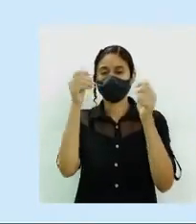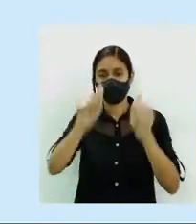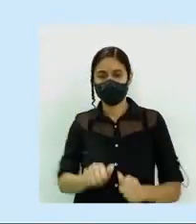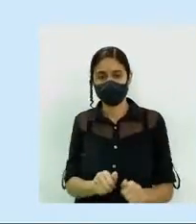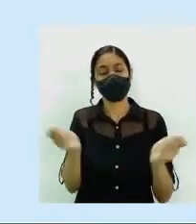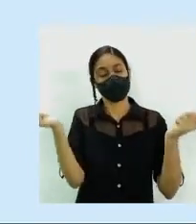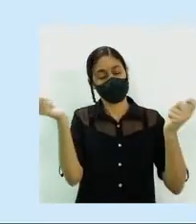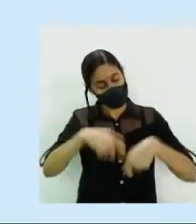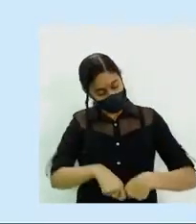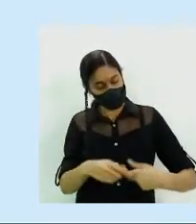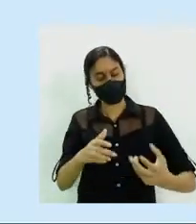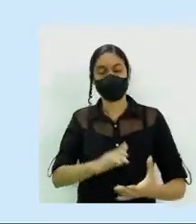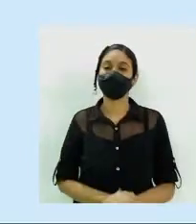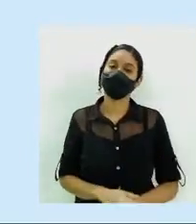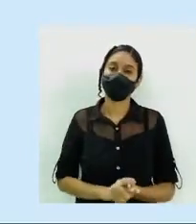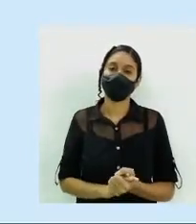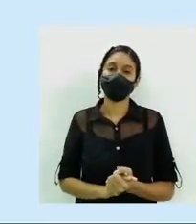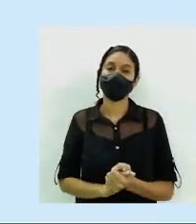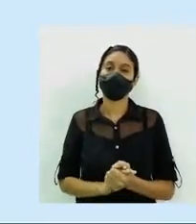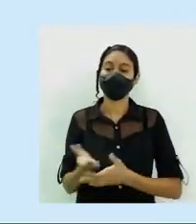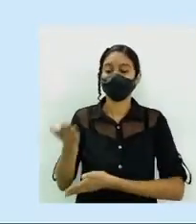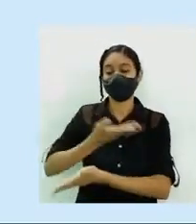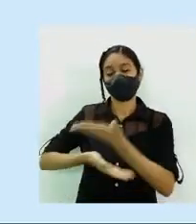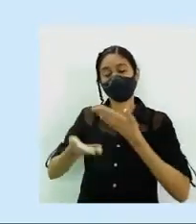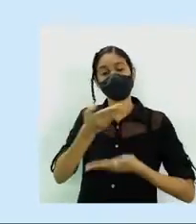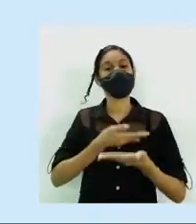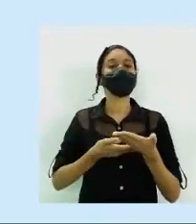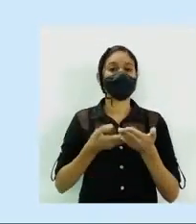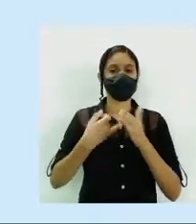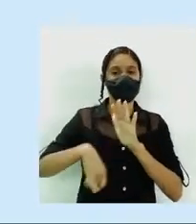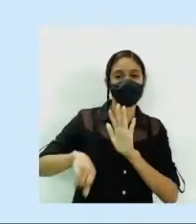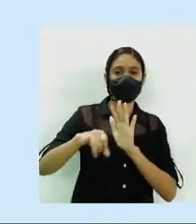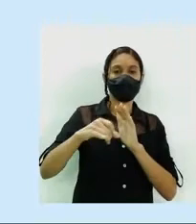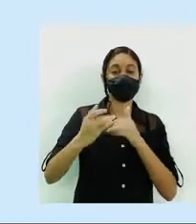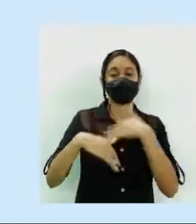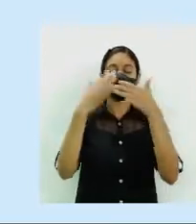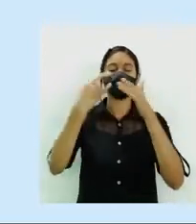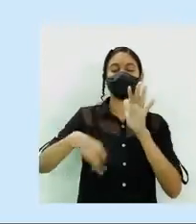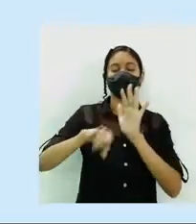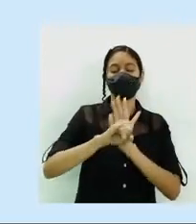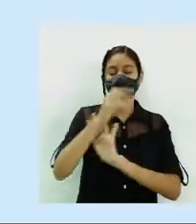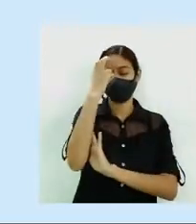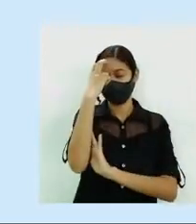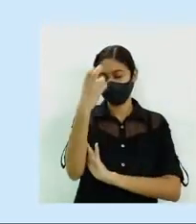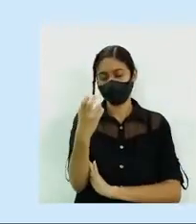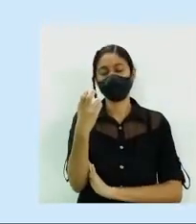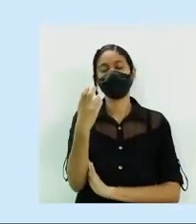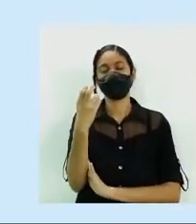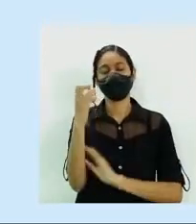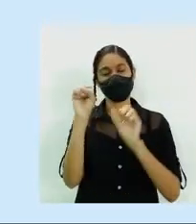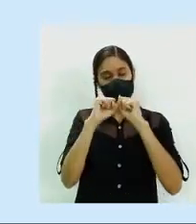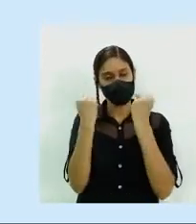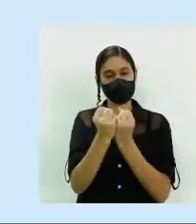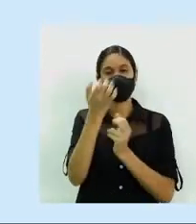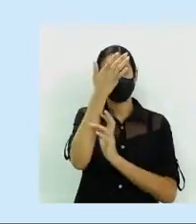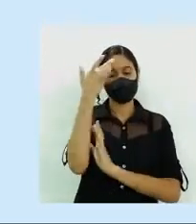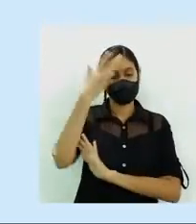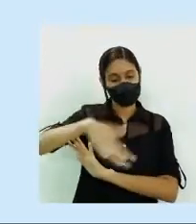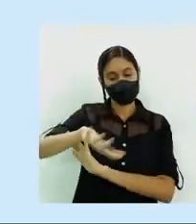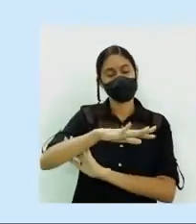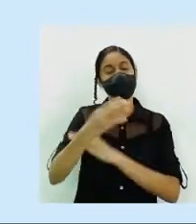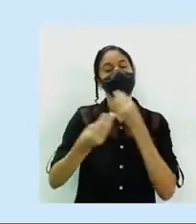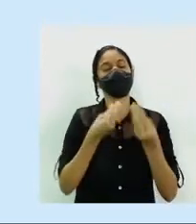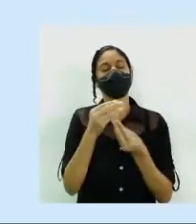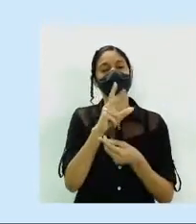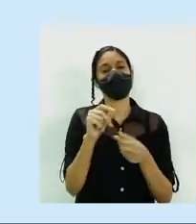essa possibilidade de desenvolver a identidade cultural e social das pessoas. Então, como é